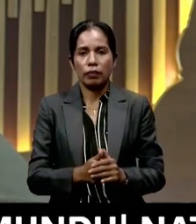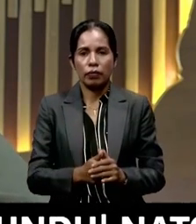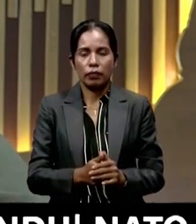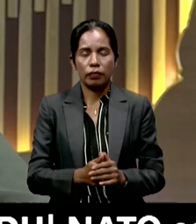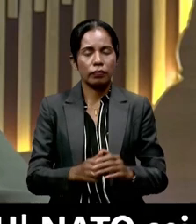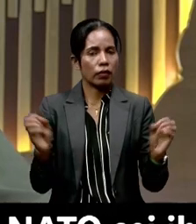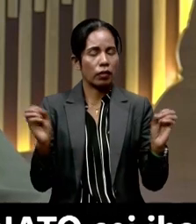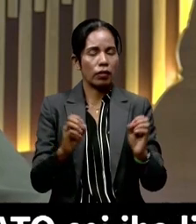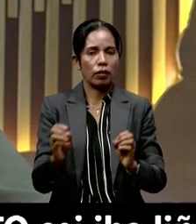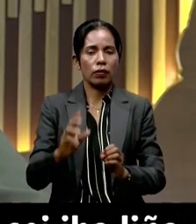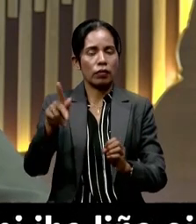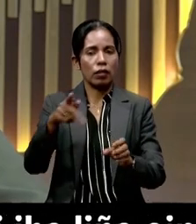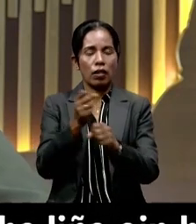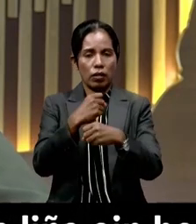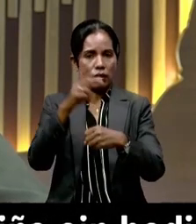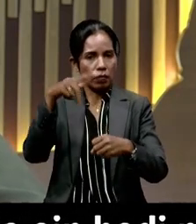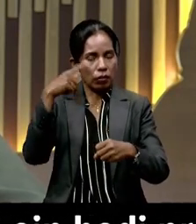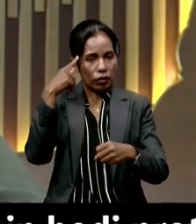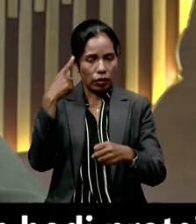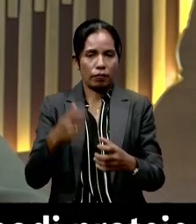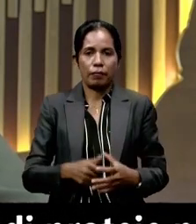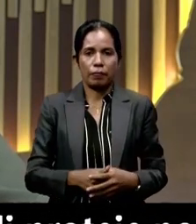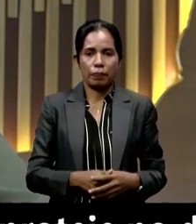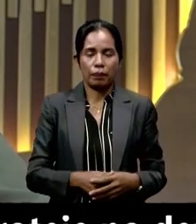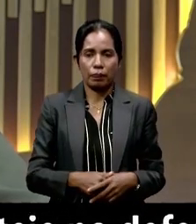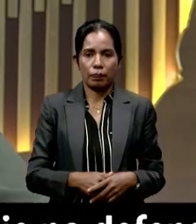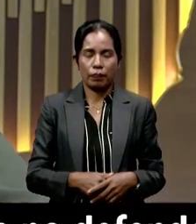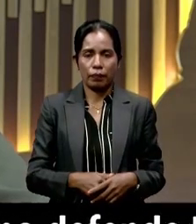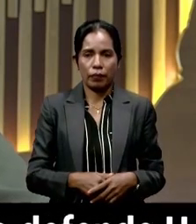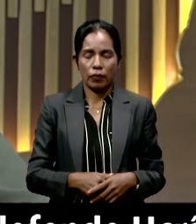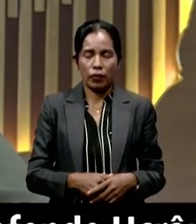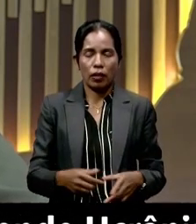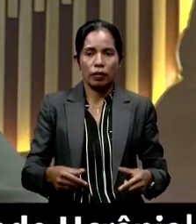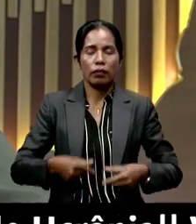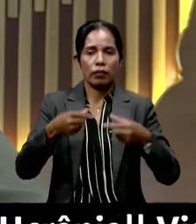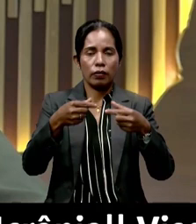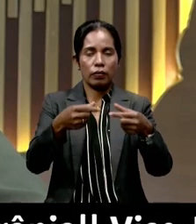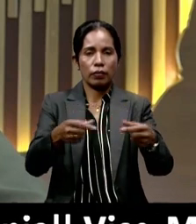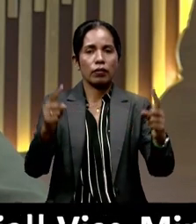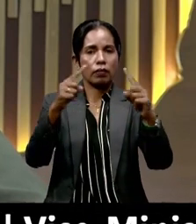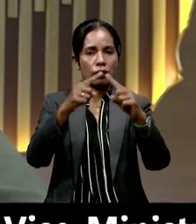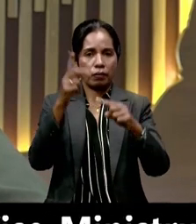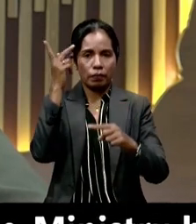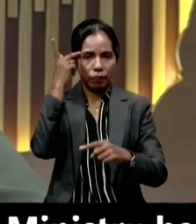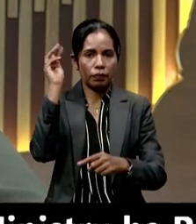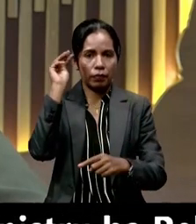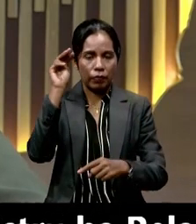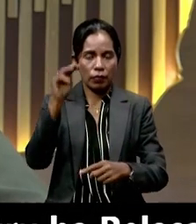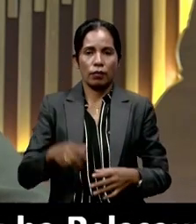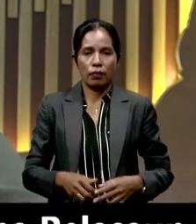la os politizado e entrega para primeiro-ministro